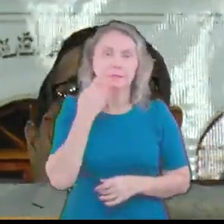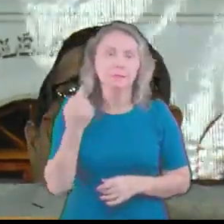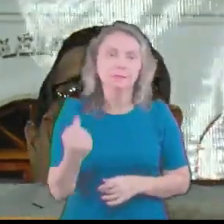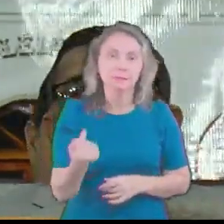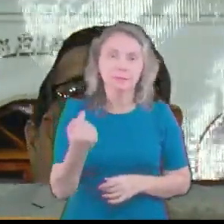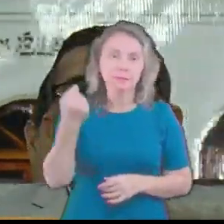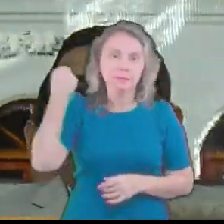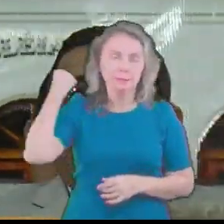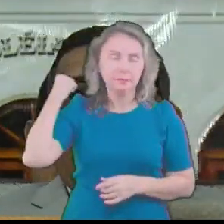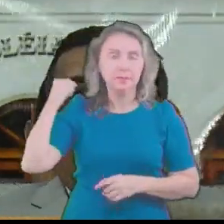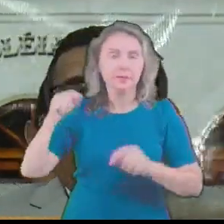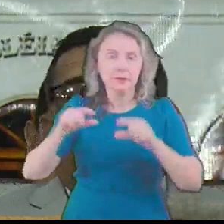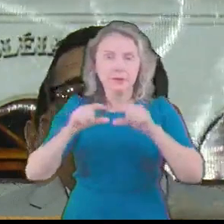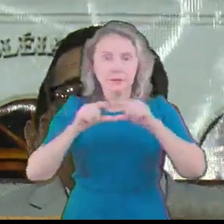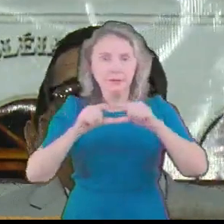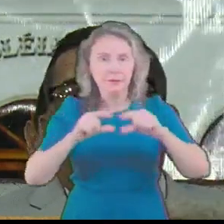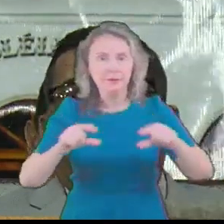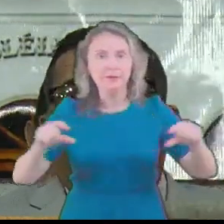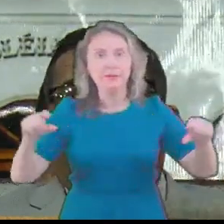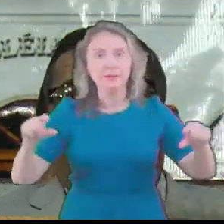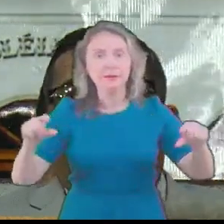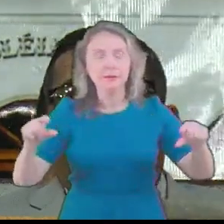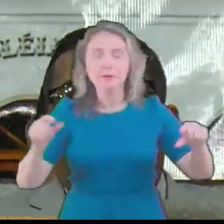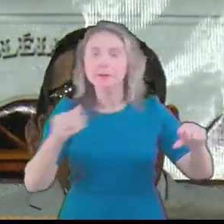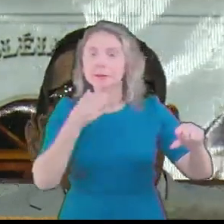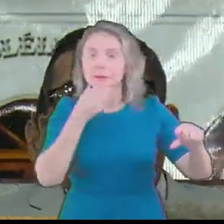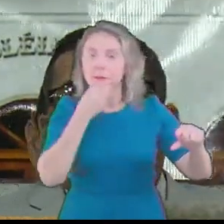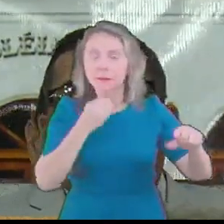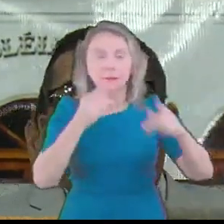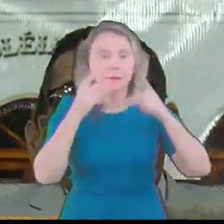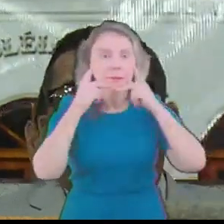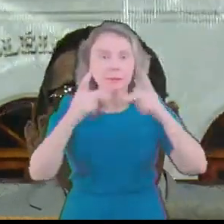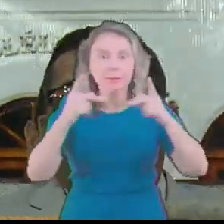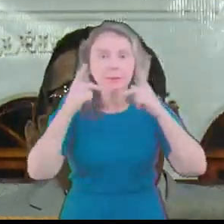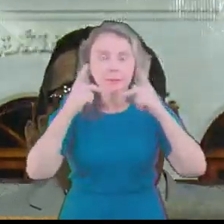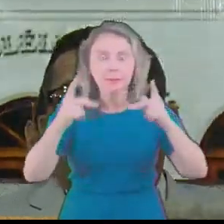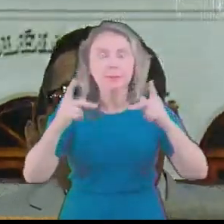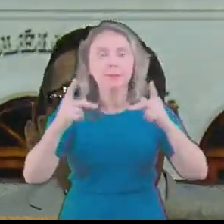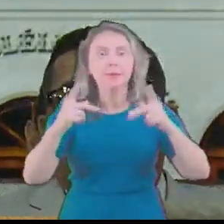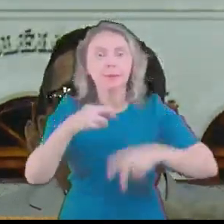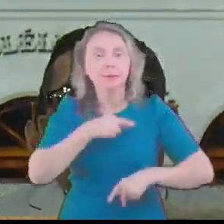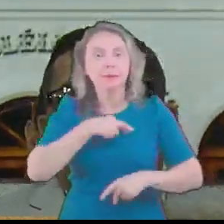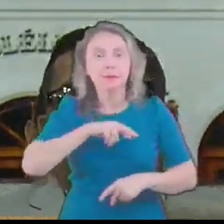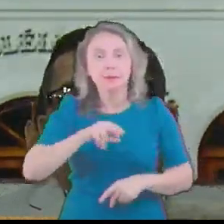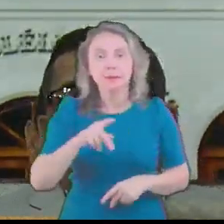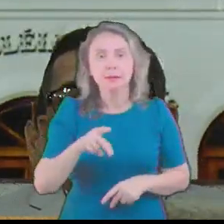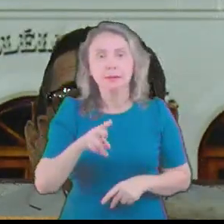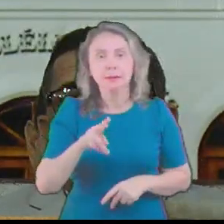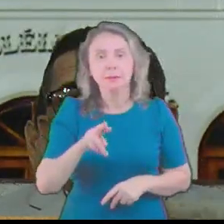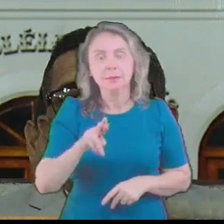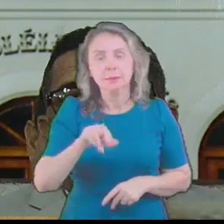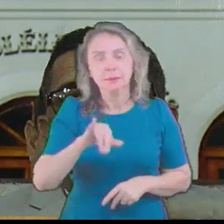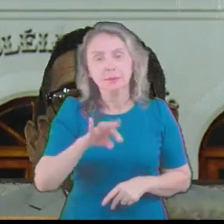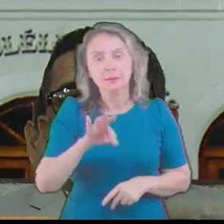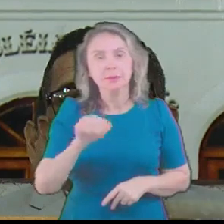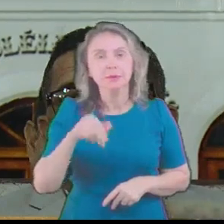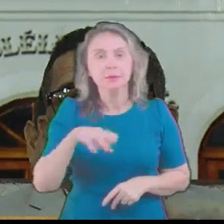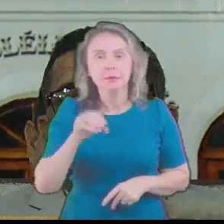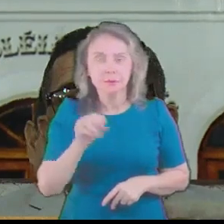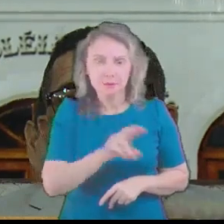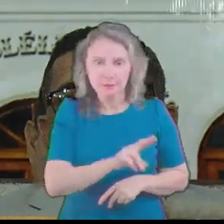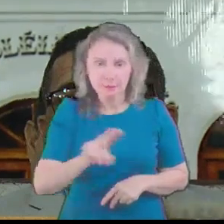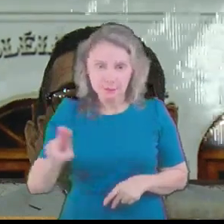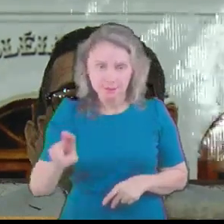uma frase de um grande pregador puritano, Thomas Watson. E eu mandei os